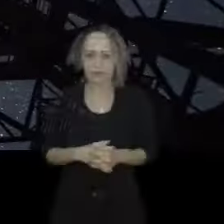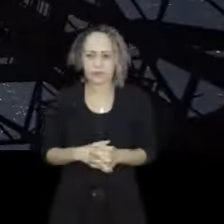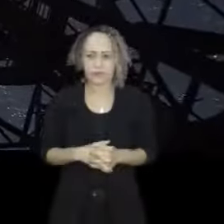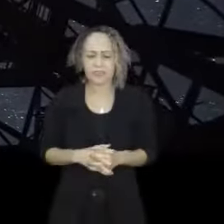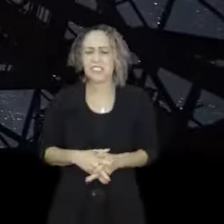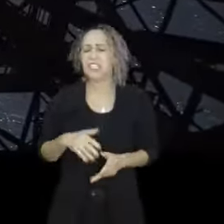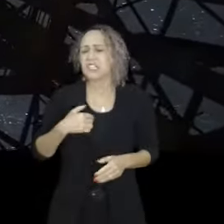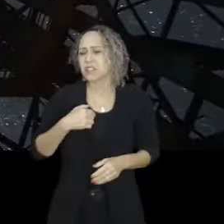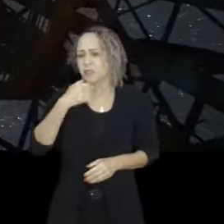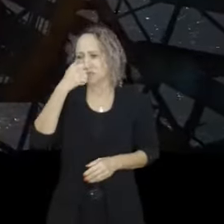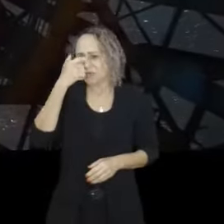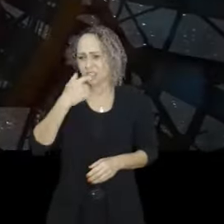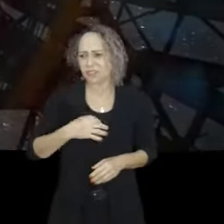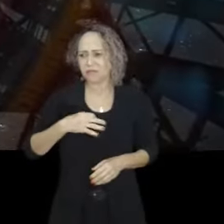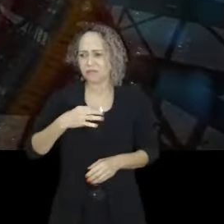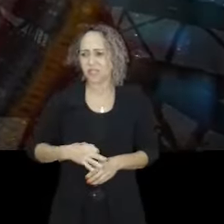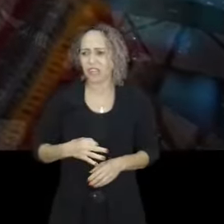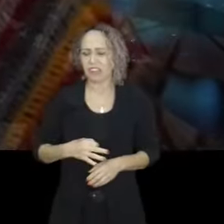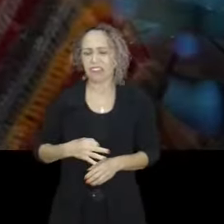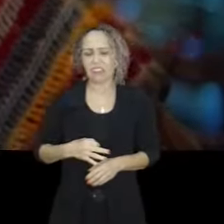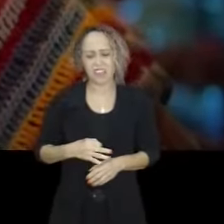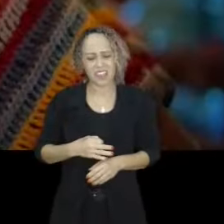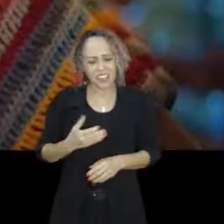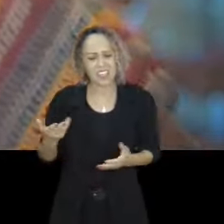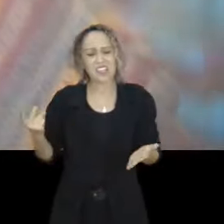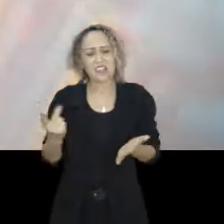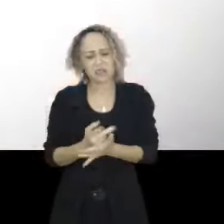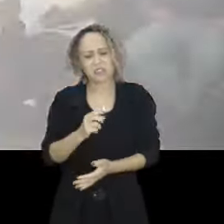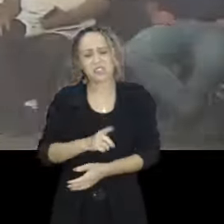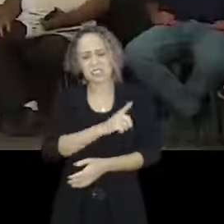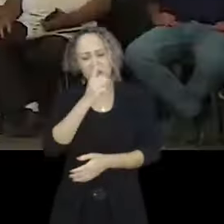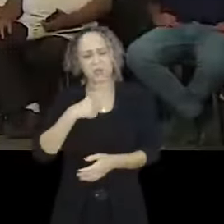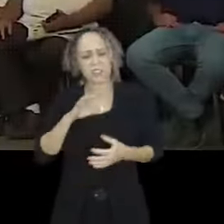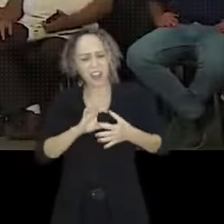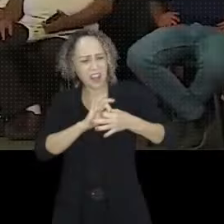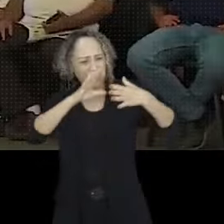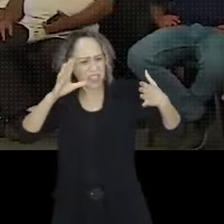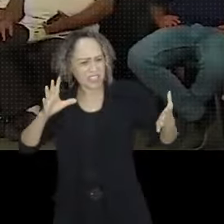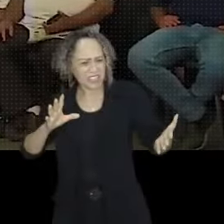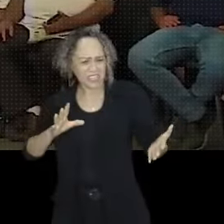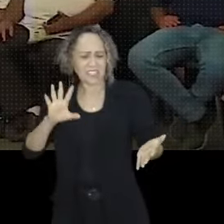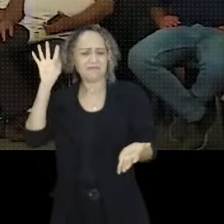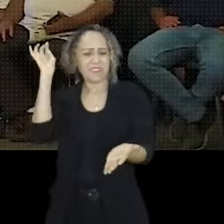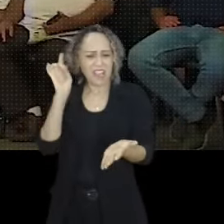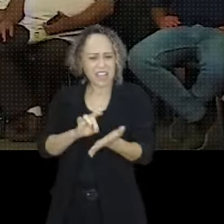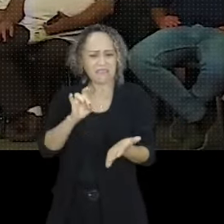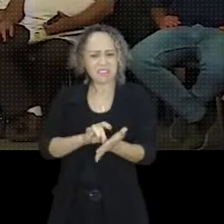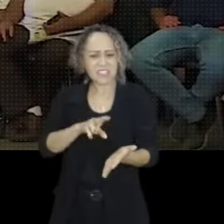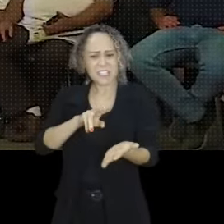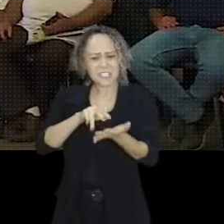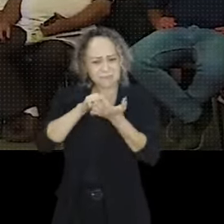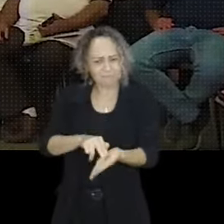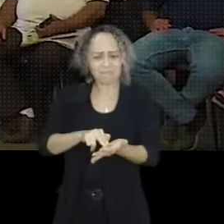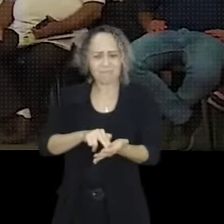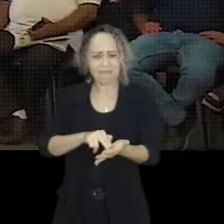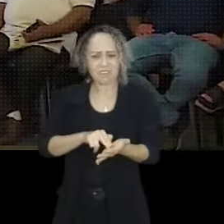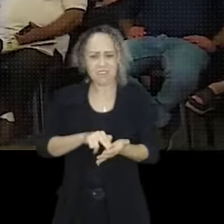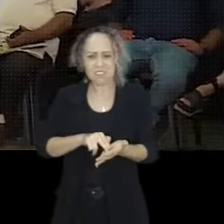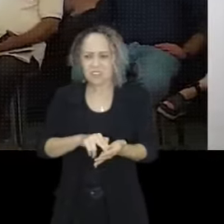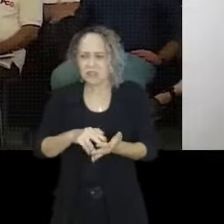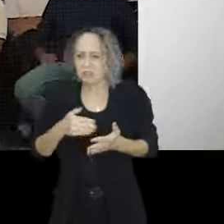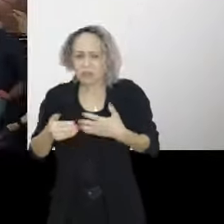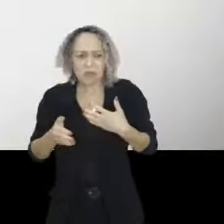tinha certeza que esse dia chegaria. A verdade prevaleceu. Não importa